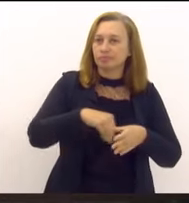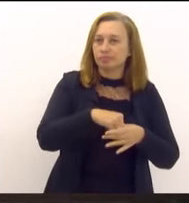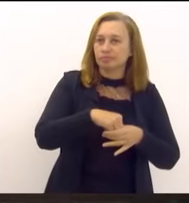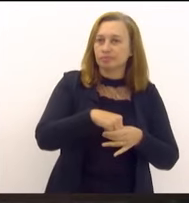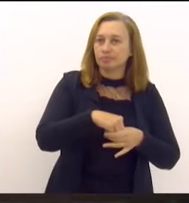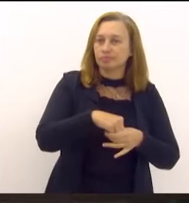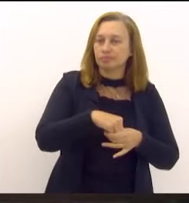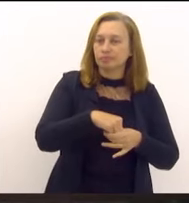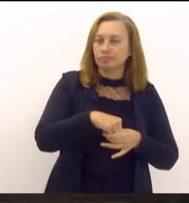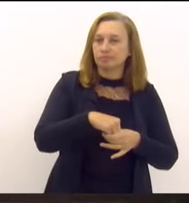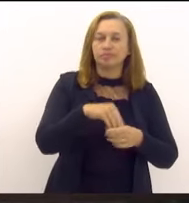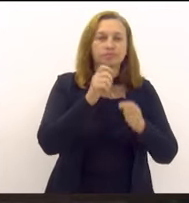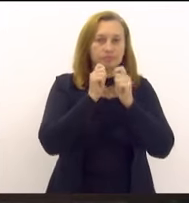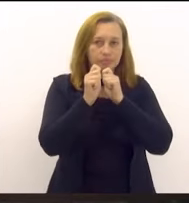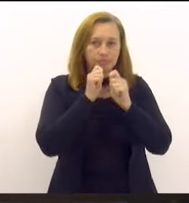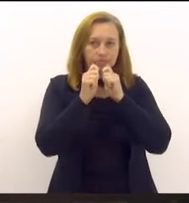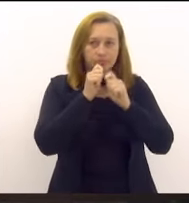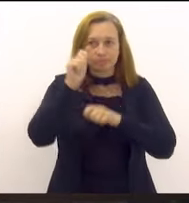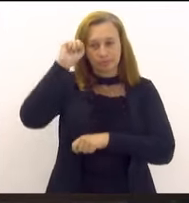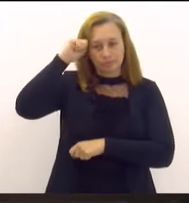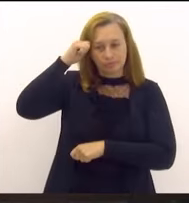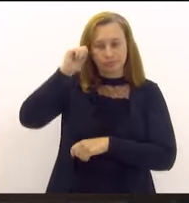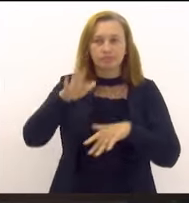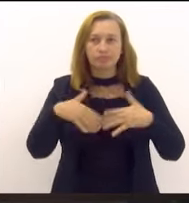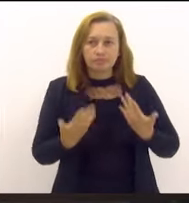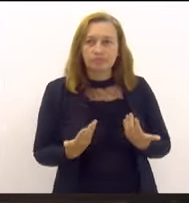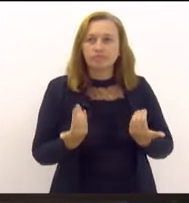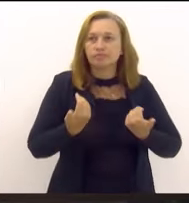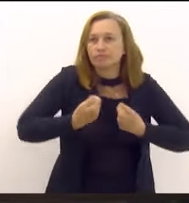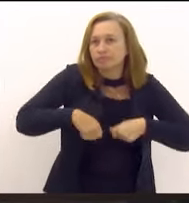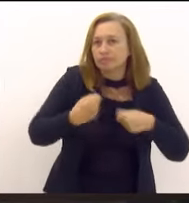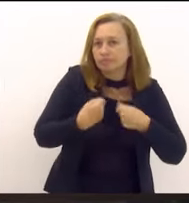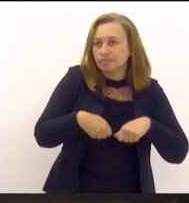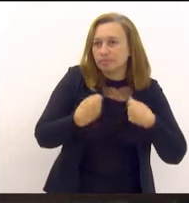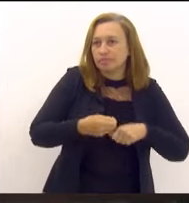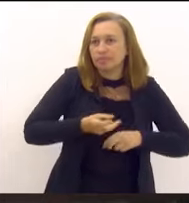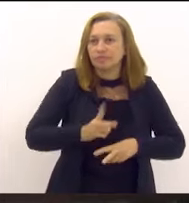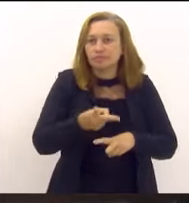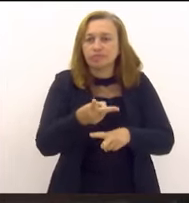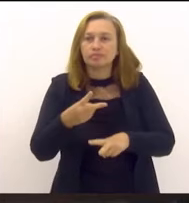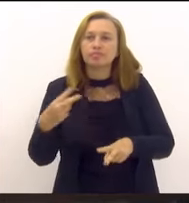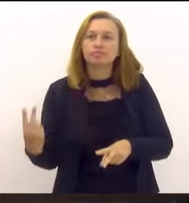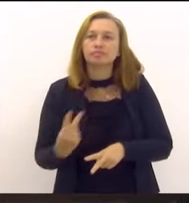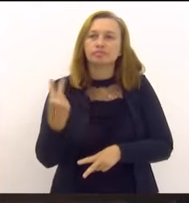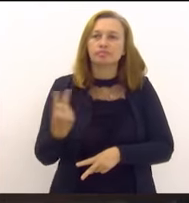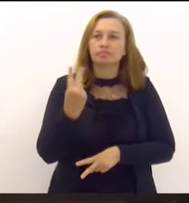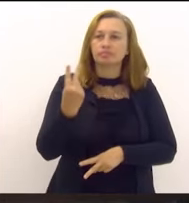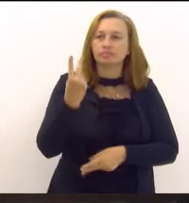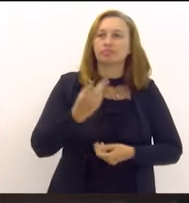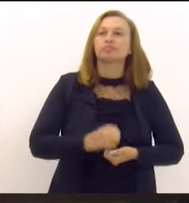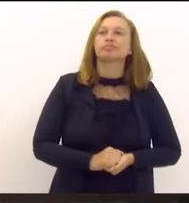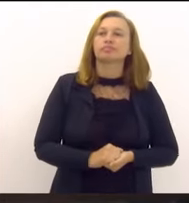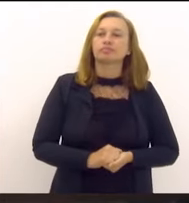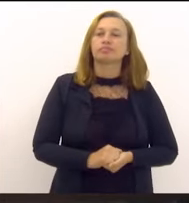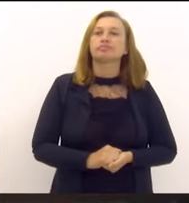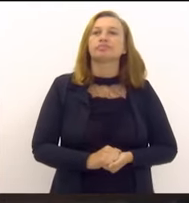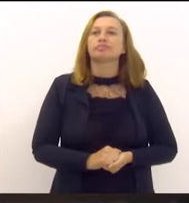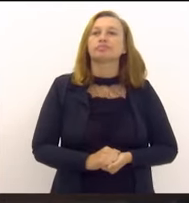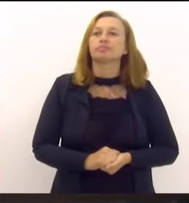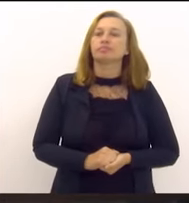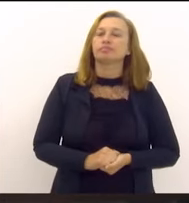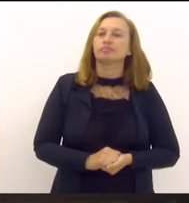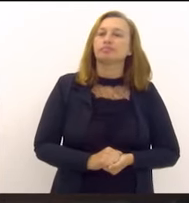incluindo o jornalismo negro. Então, a gente precisa sempre valorizar essas figuras,